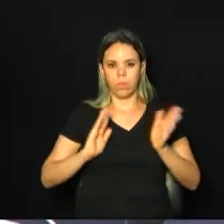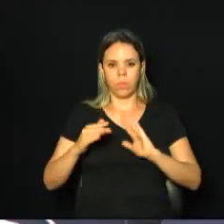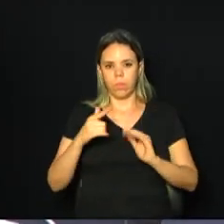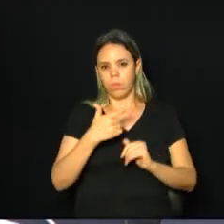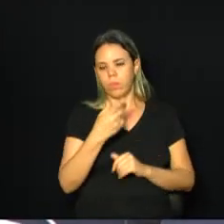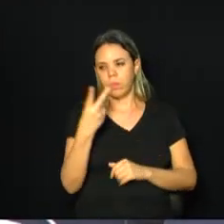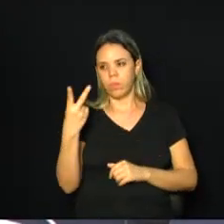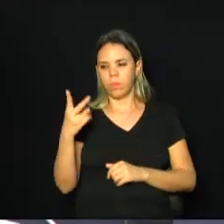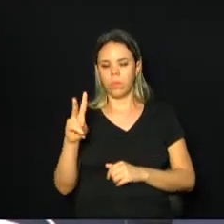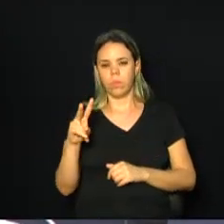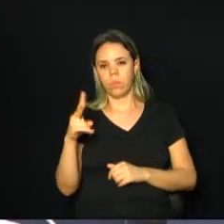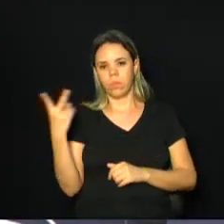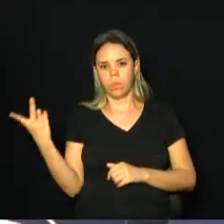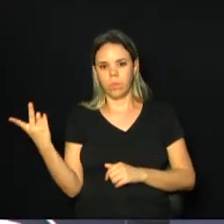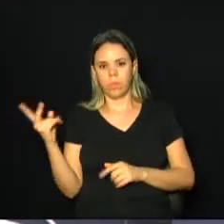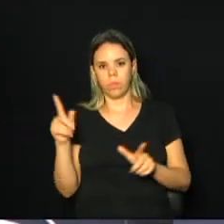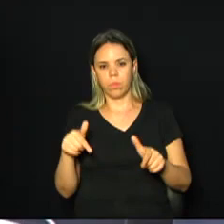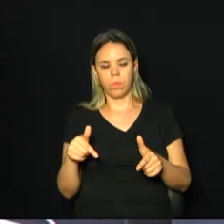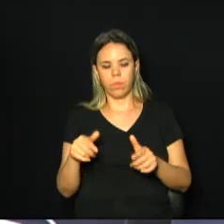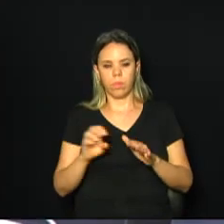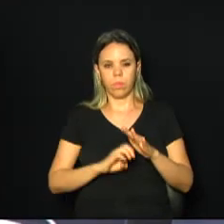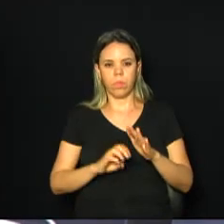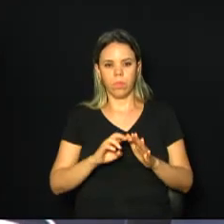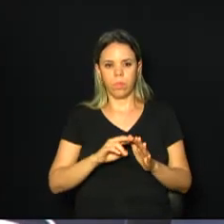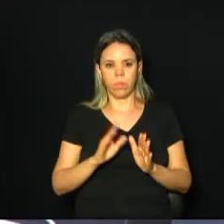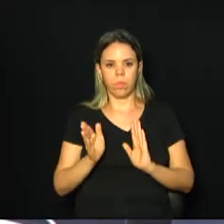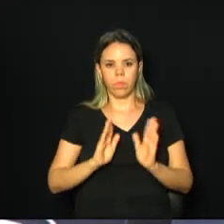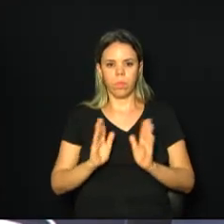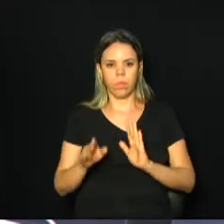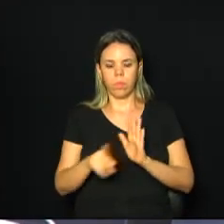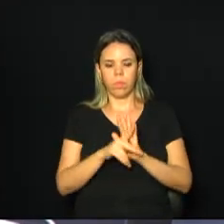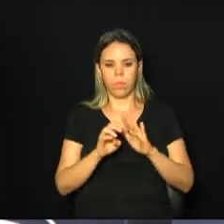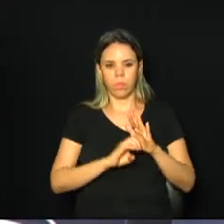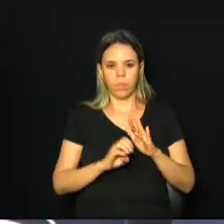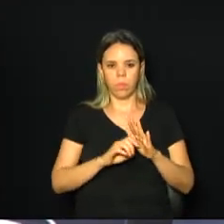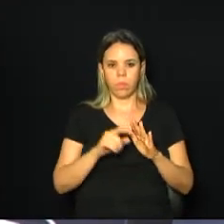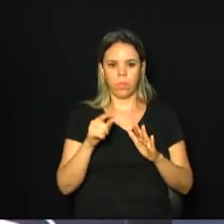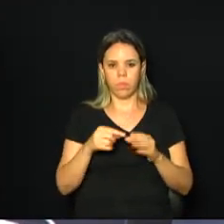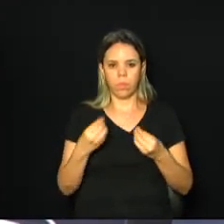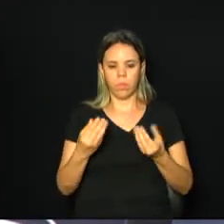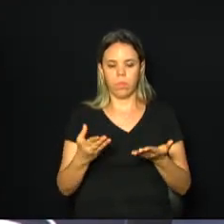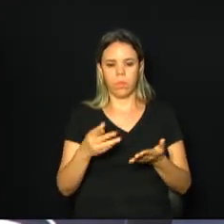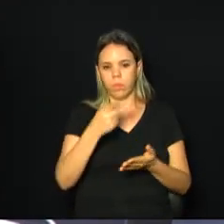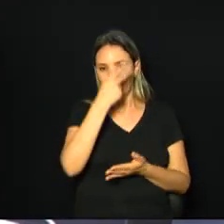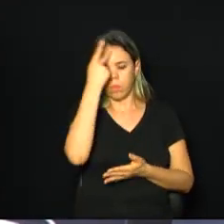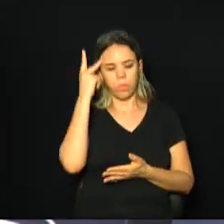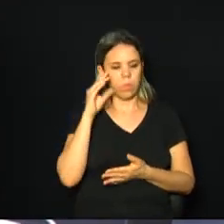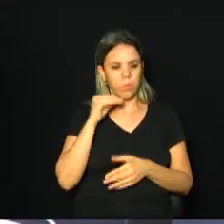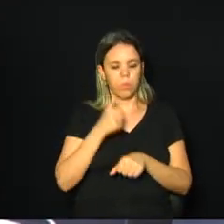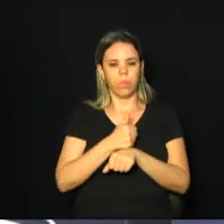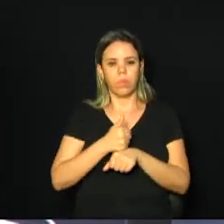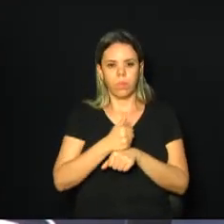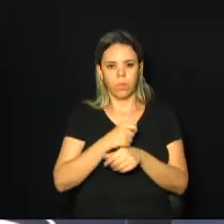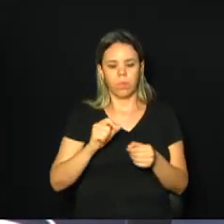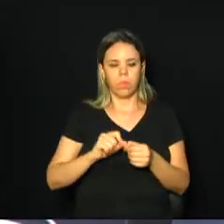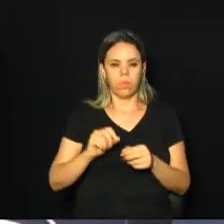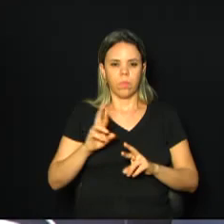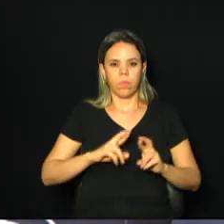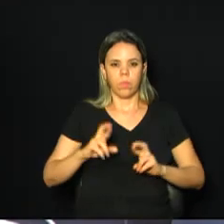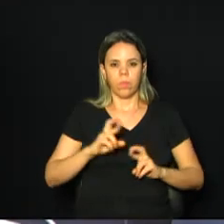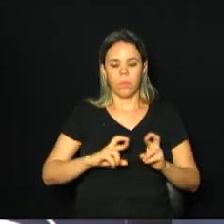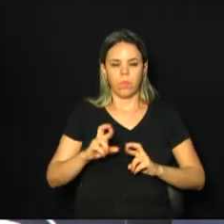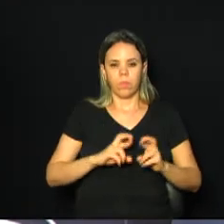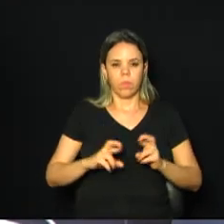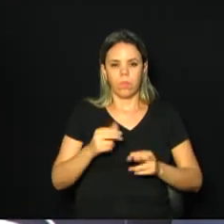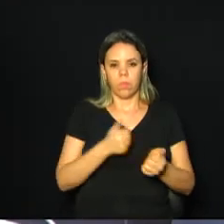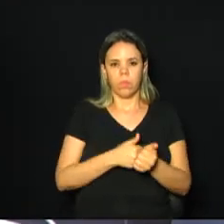outra, ou se foi naquela transportadora em específico, foi com aquele entregador. Então, tem que ser feita uma auditoria em cima